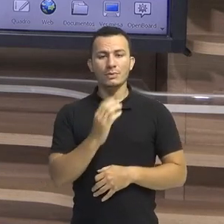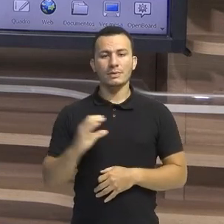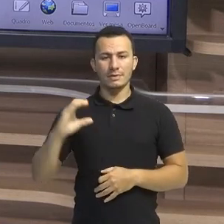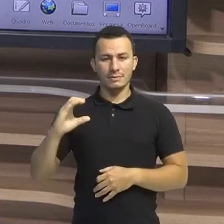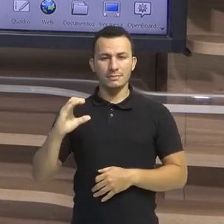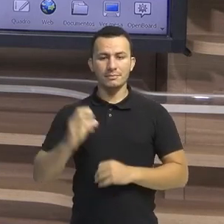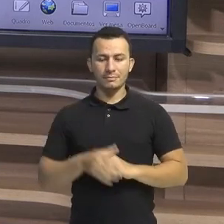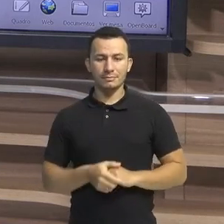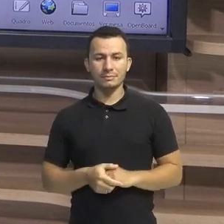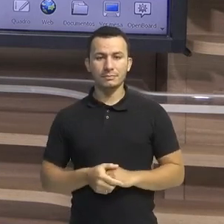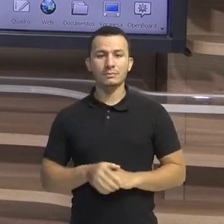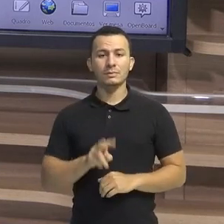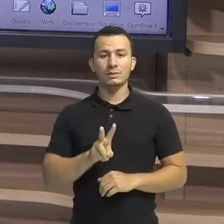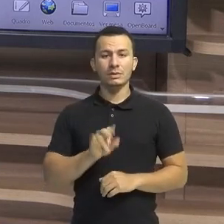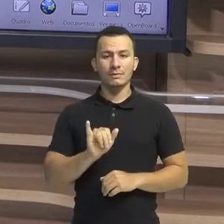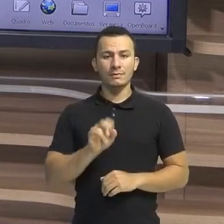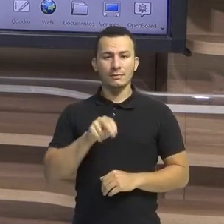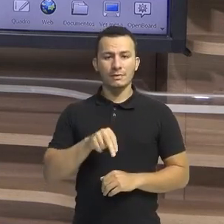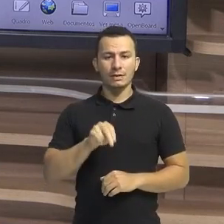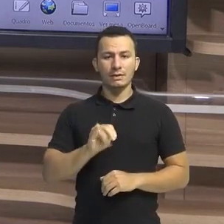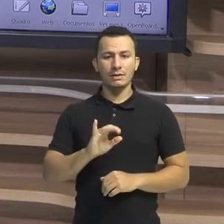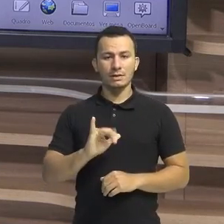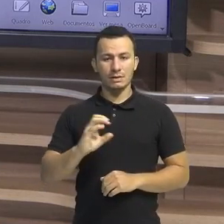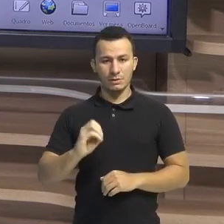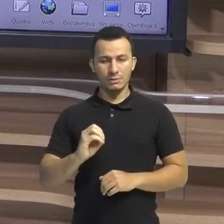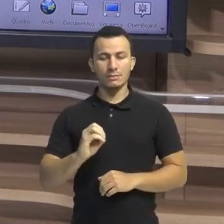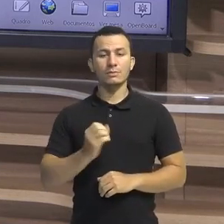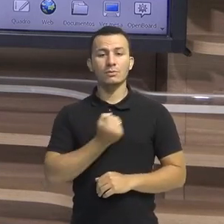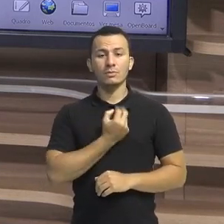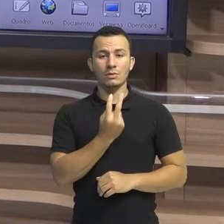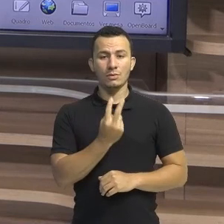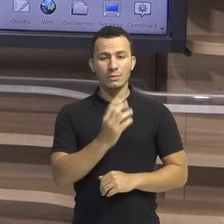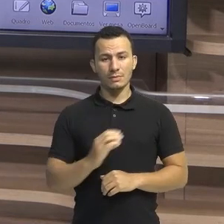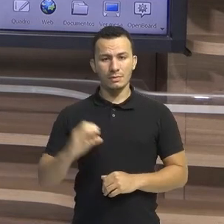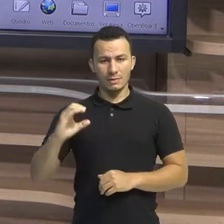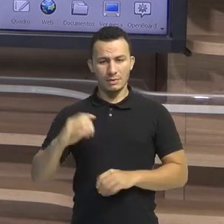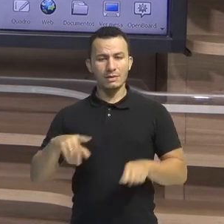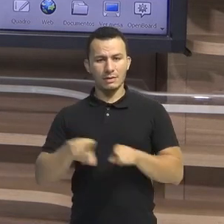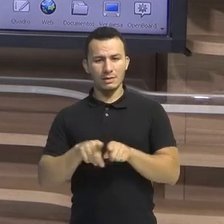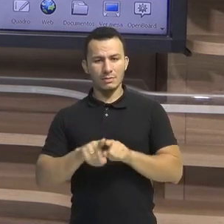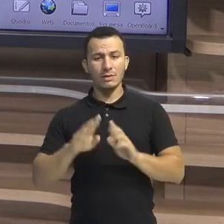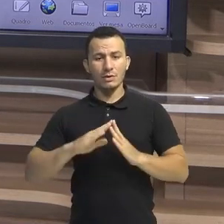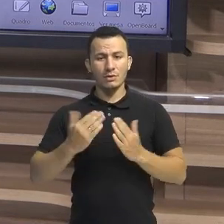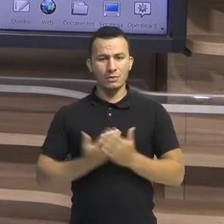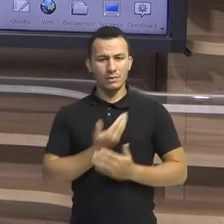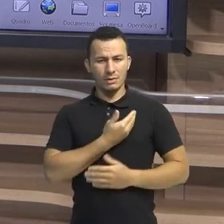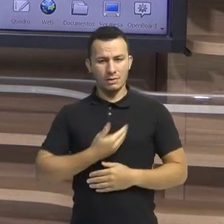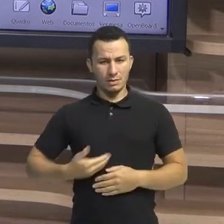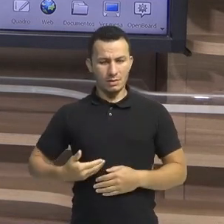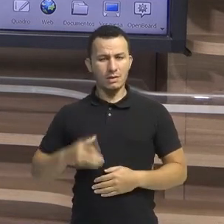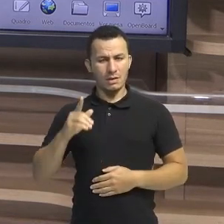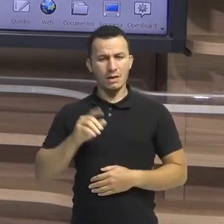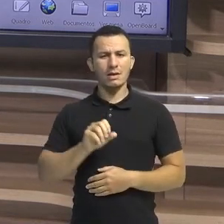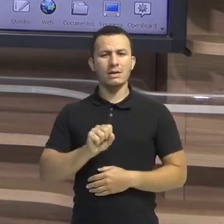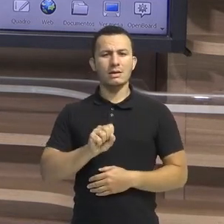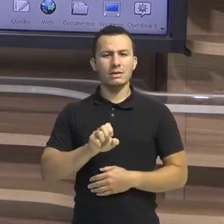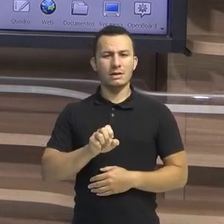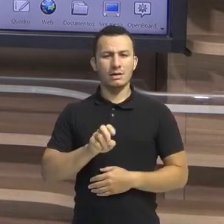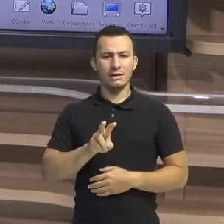2 é a letra C. Vinícius está dizendo que a questão 2 é a letra C, lá da Escola Estadual Senador Manuel